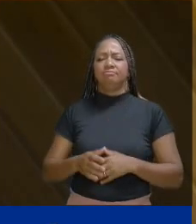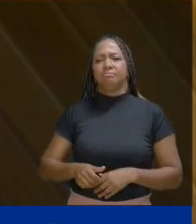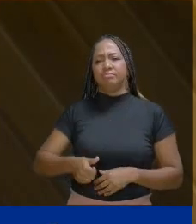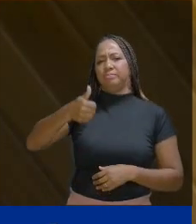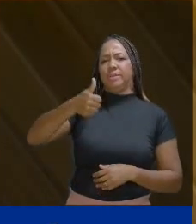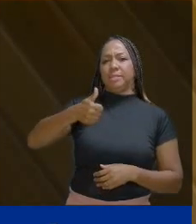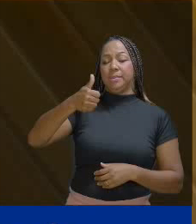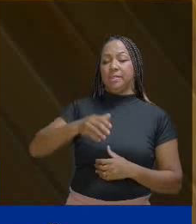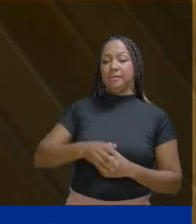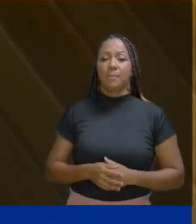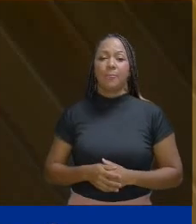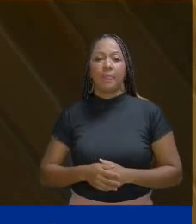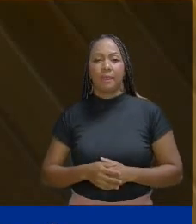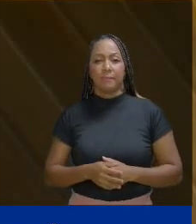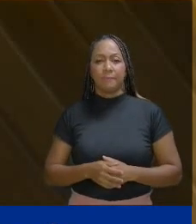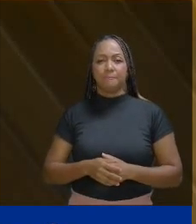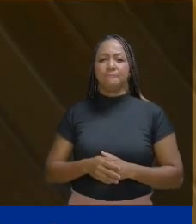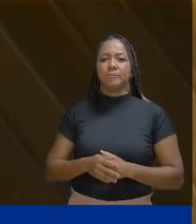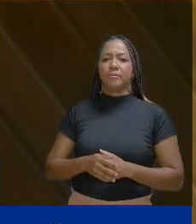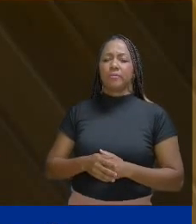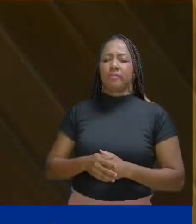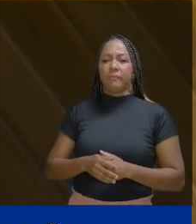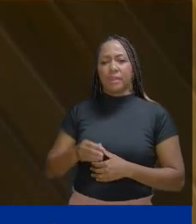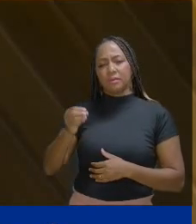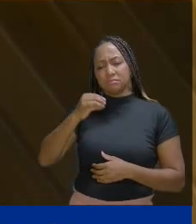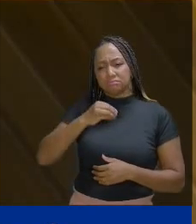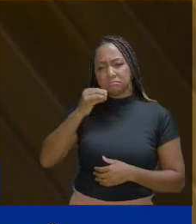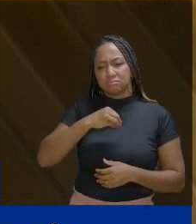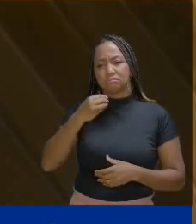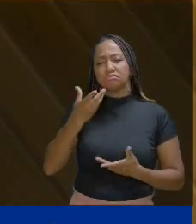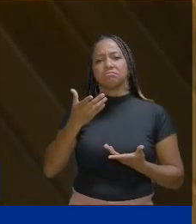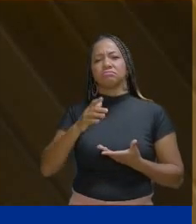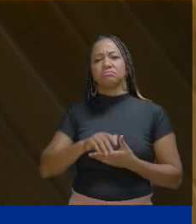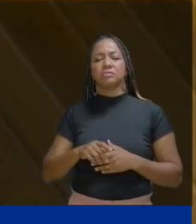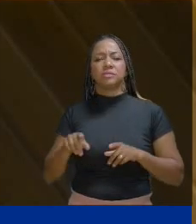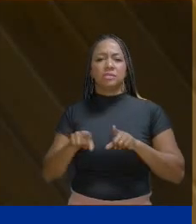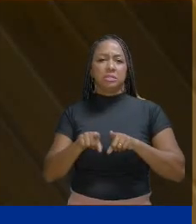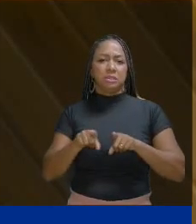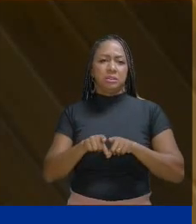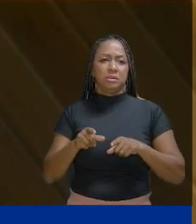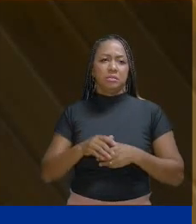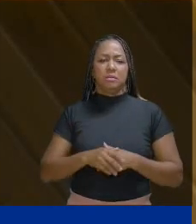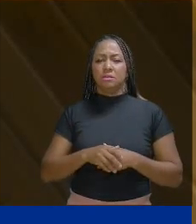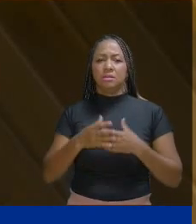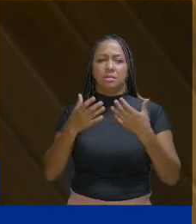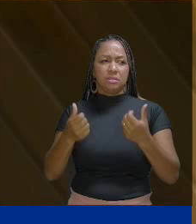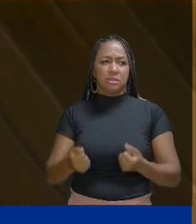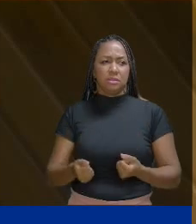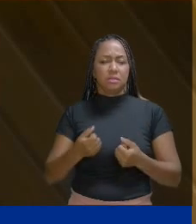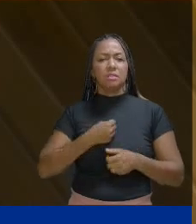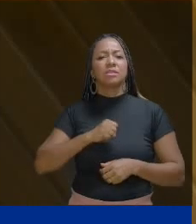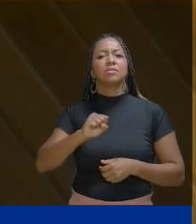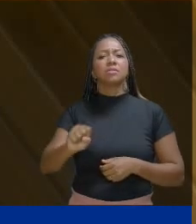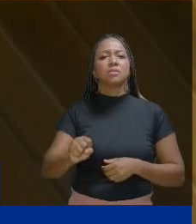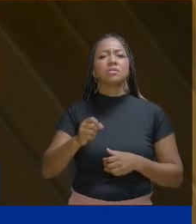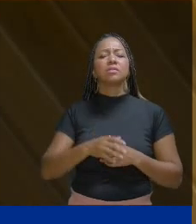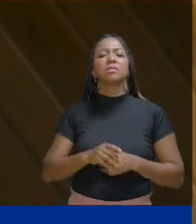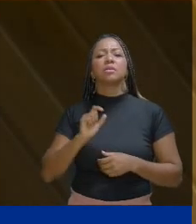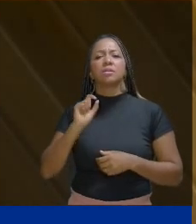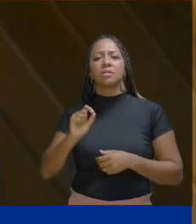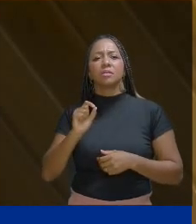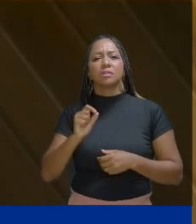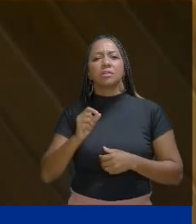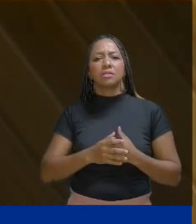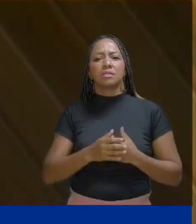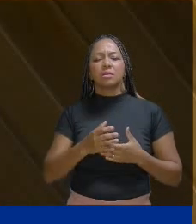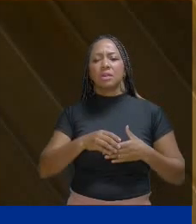Quanto à fragilidade da tese defensiva, estou destacando também que não prospera a tese da defesa de que se tratava